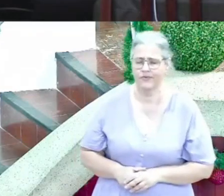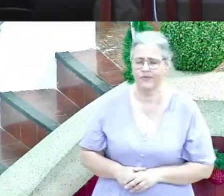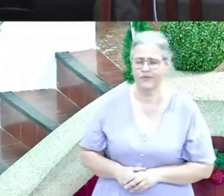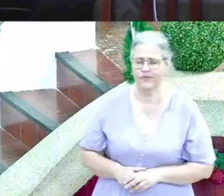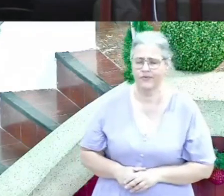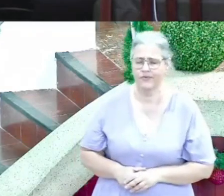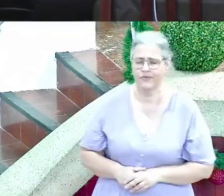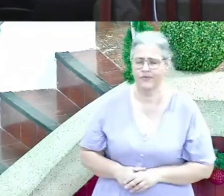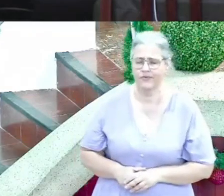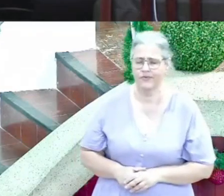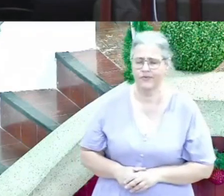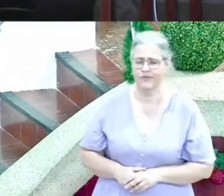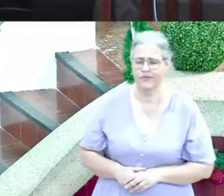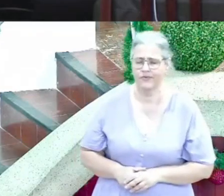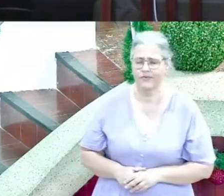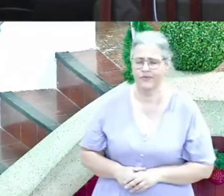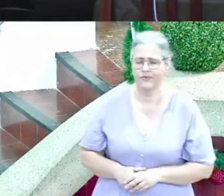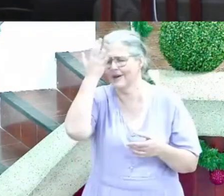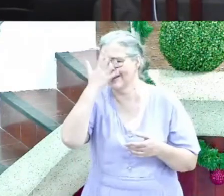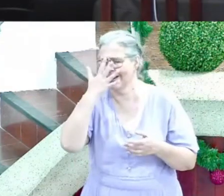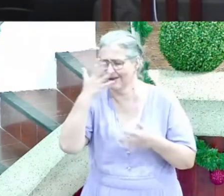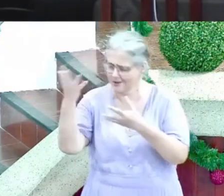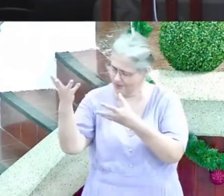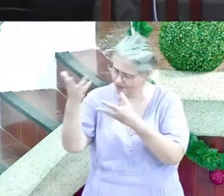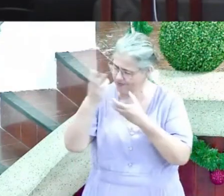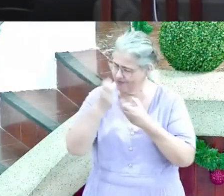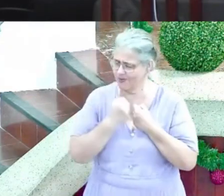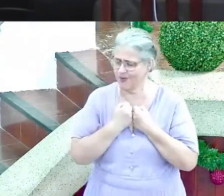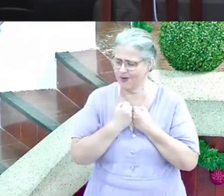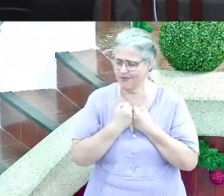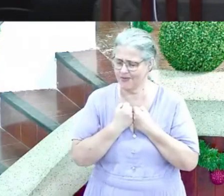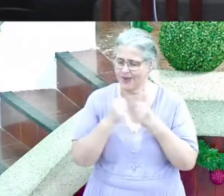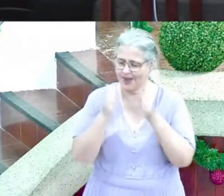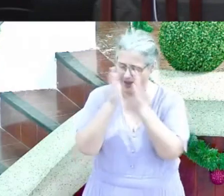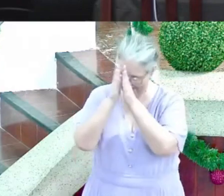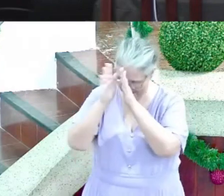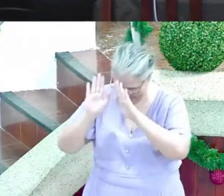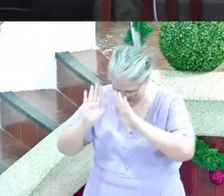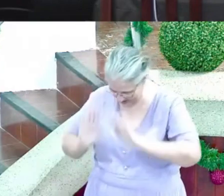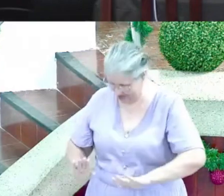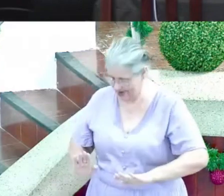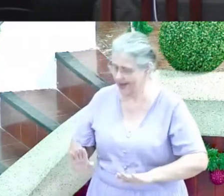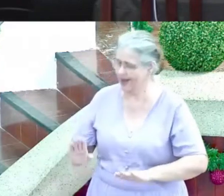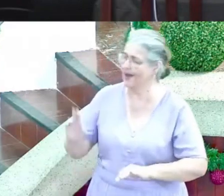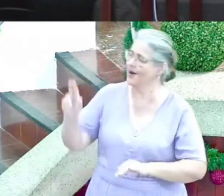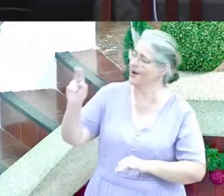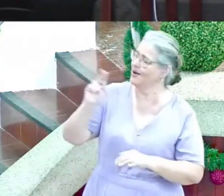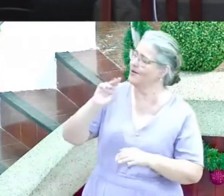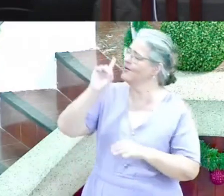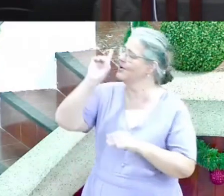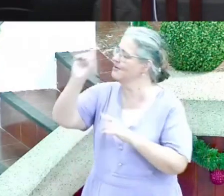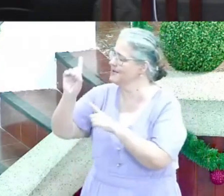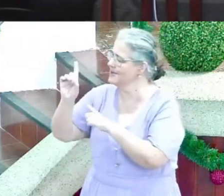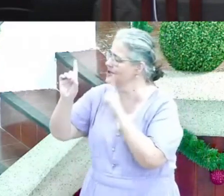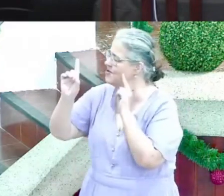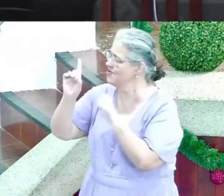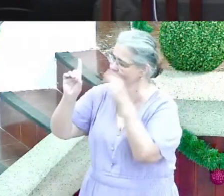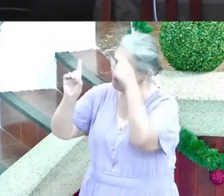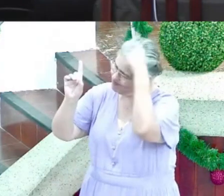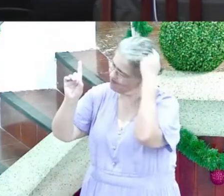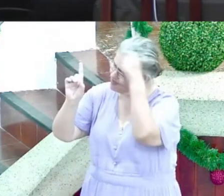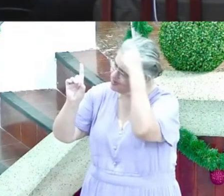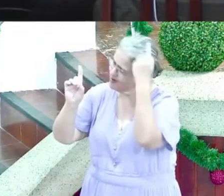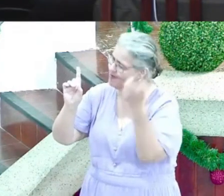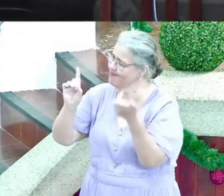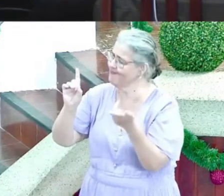tão magnífica graça, para te adorar o teu santo nome. Nós confessamos